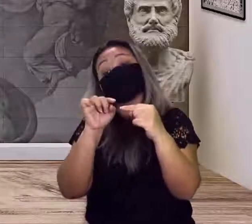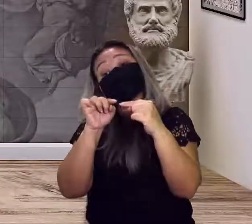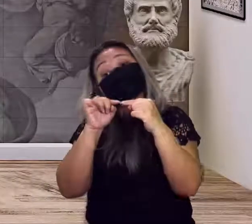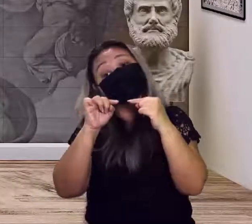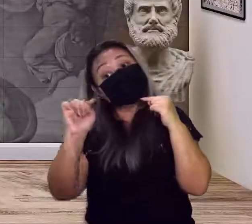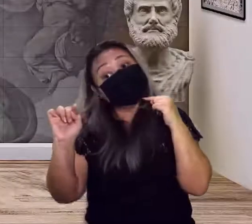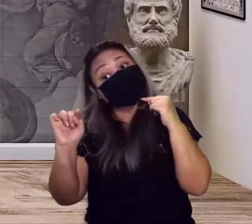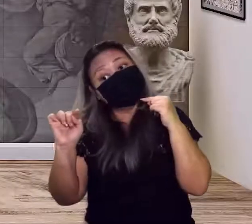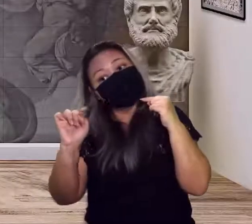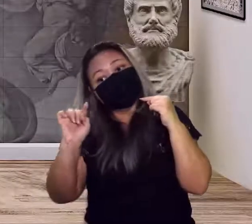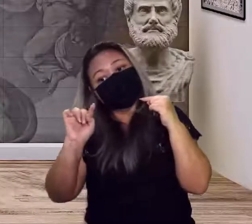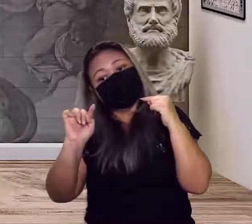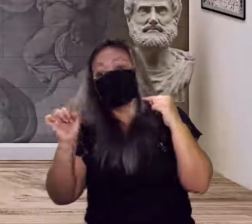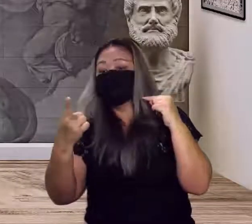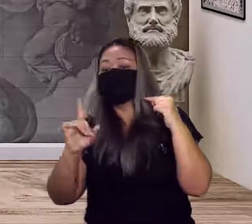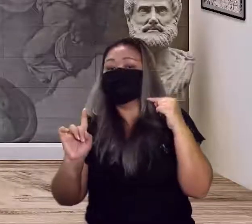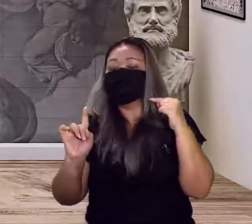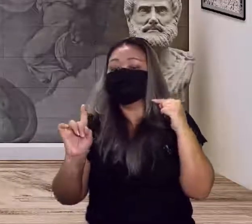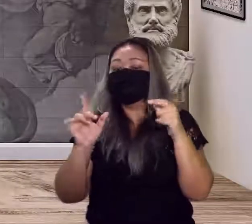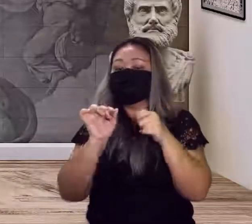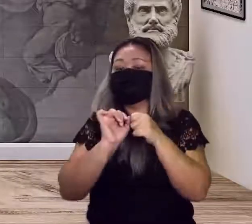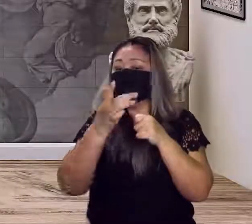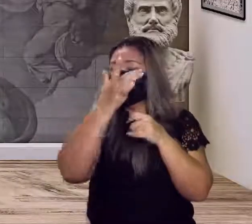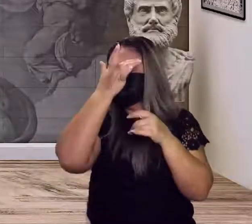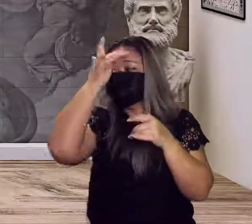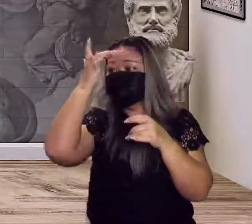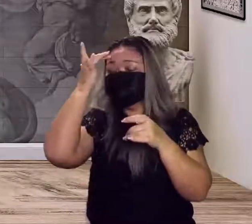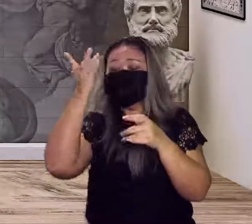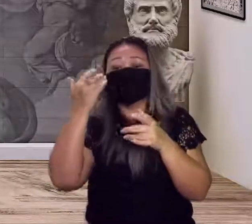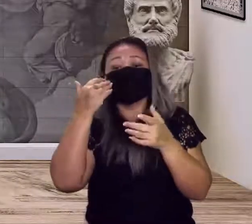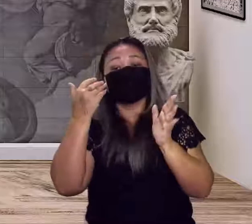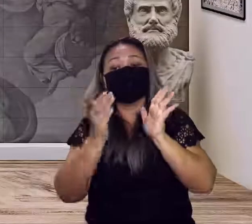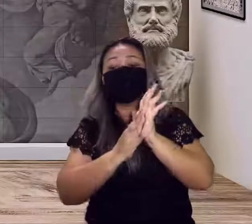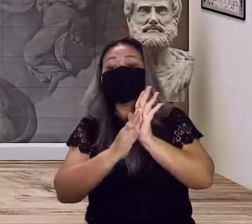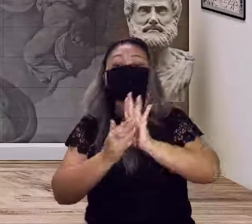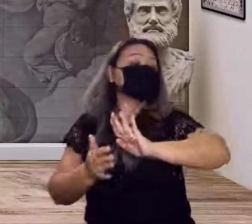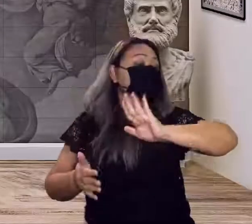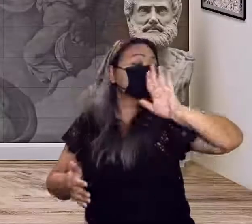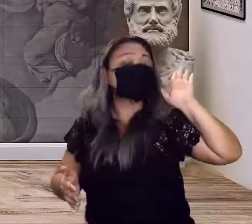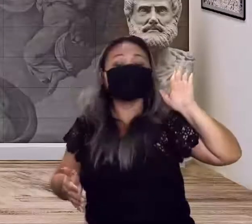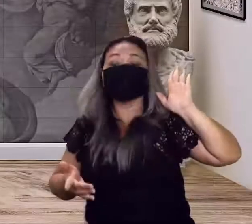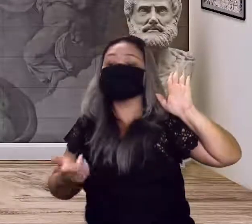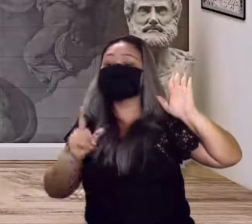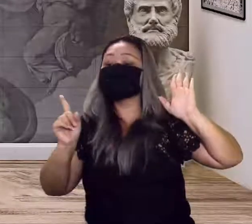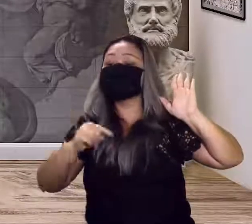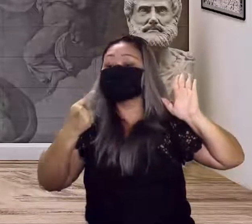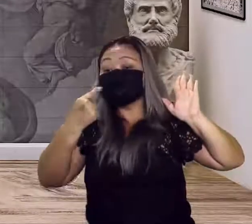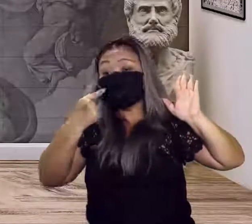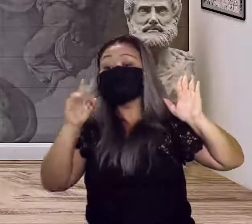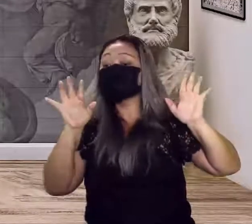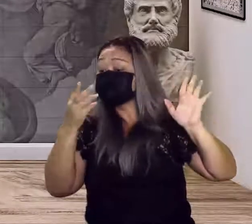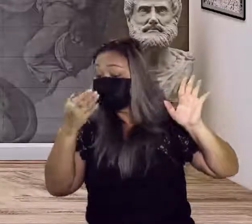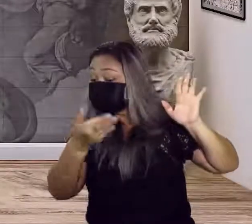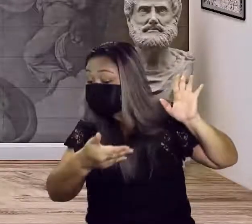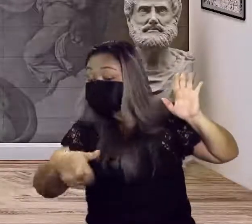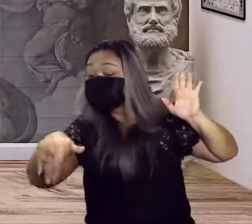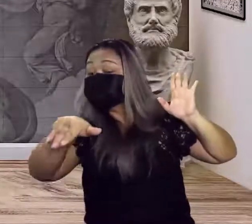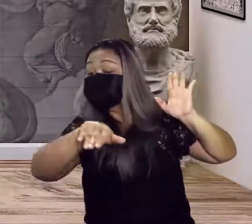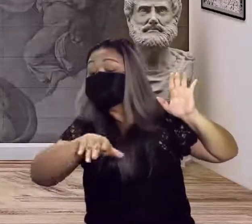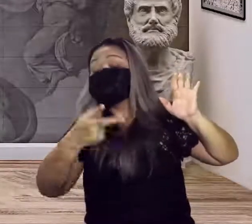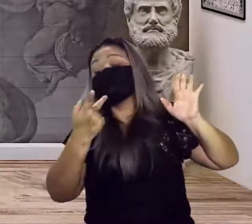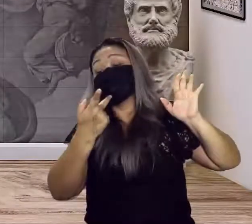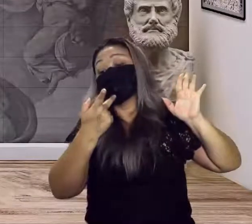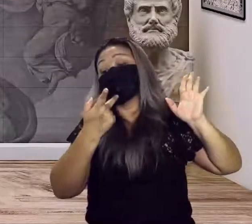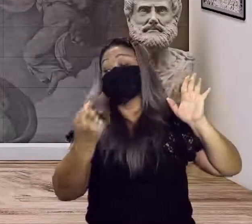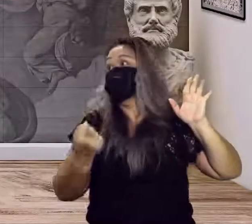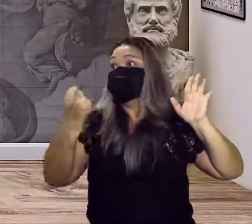Né, às vezes vocês percebem muitas pessoas retóricas aí falando, prometendo as coisas e tem que condizer com a realidade, tá? Não adianta eu falar